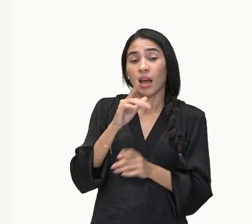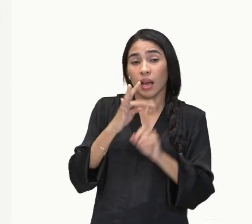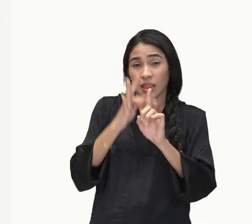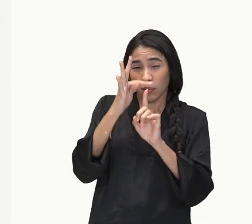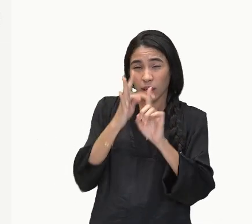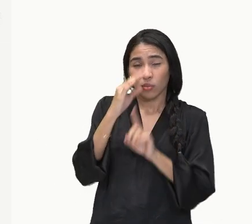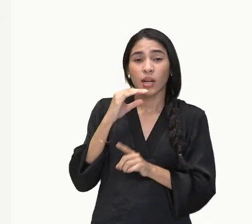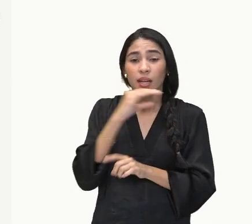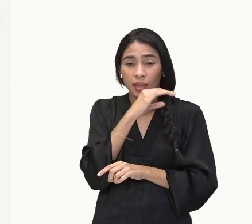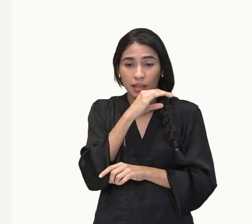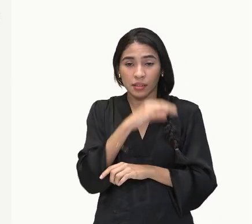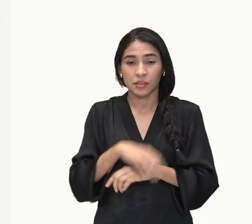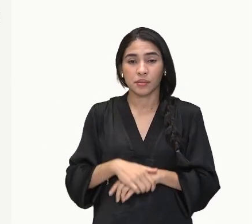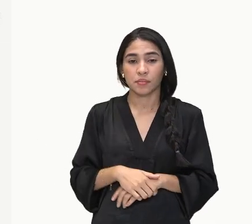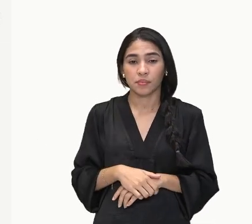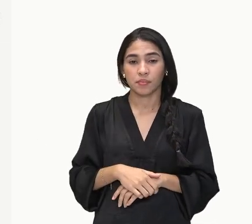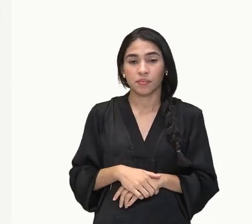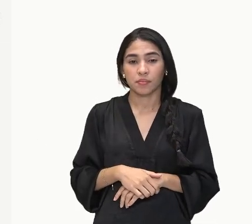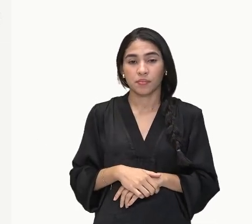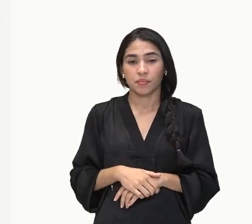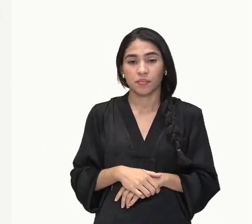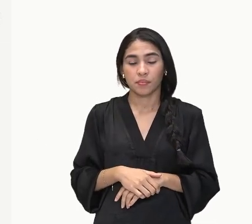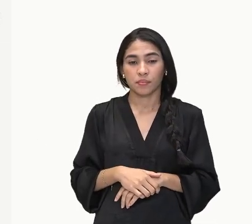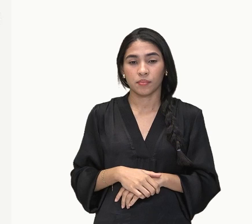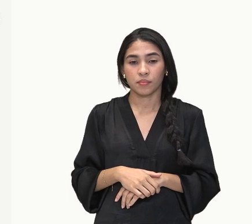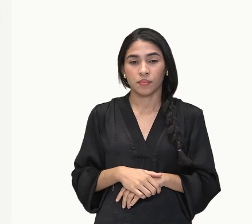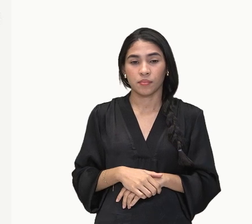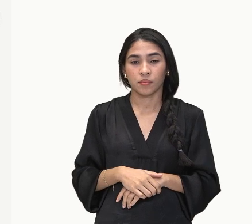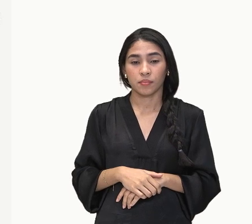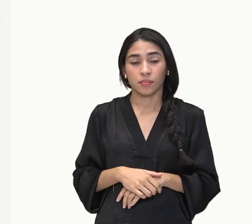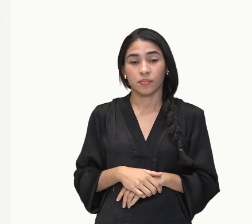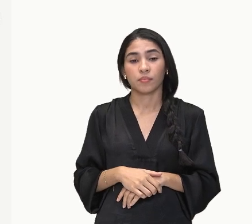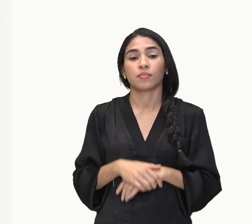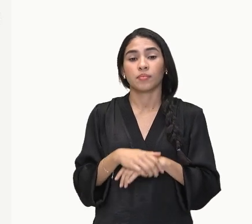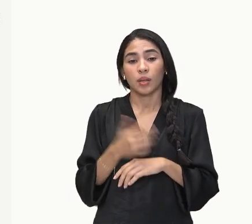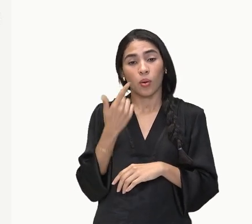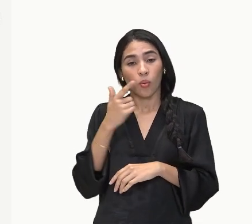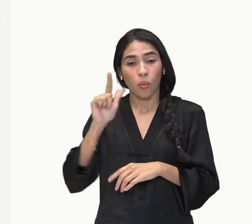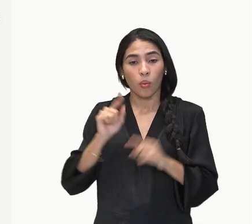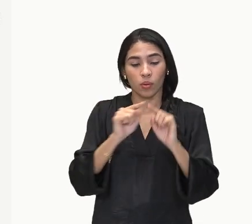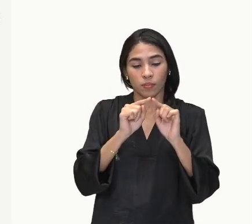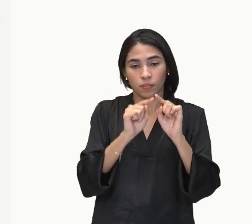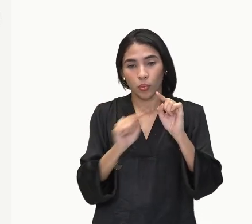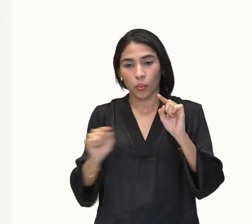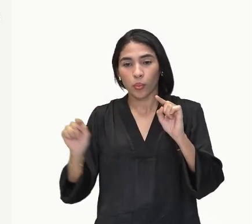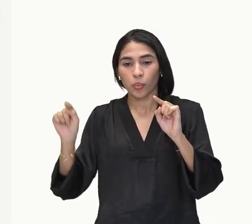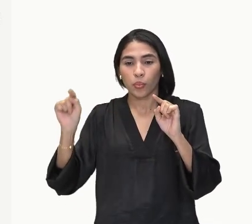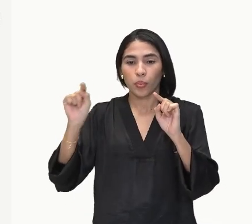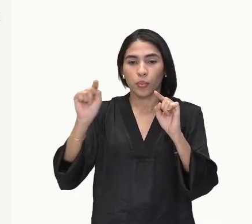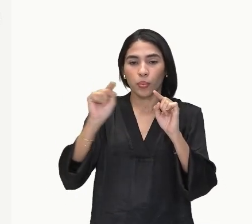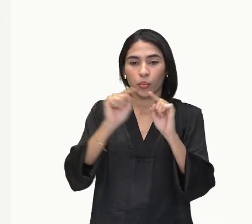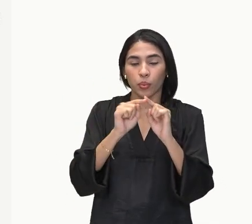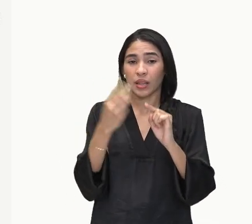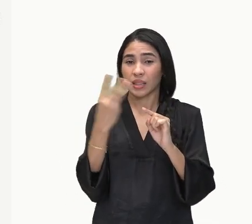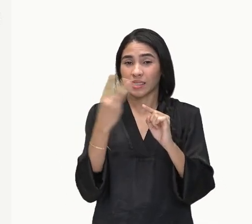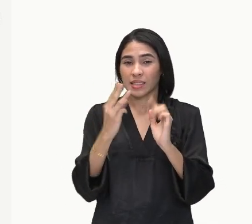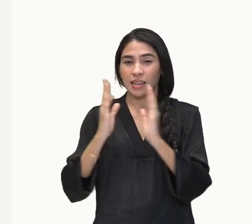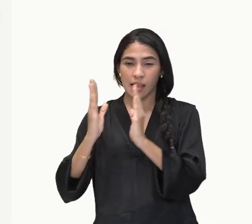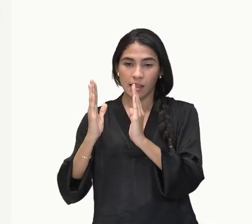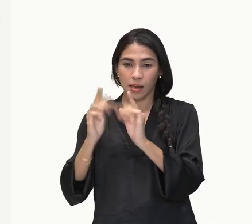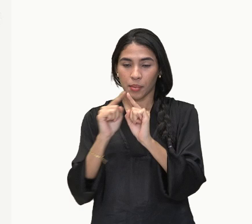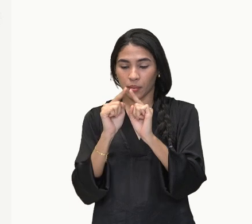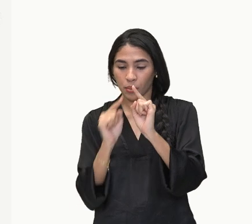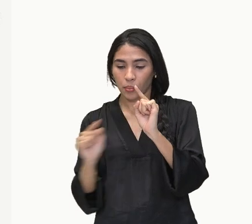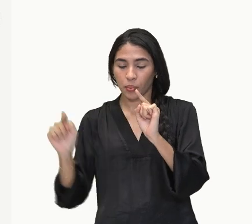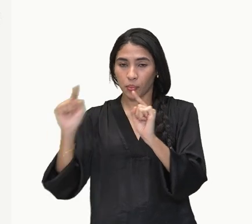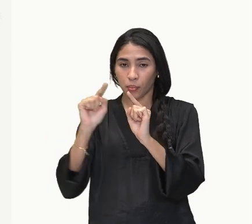calor que vem aqui para a turbina. Uma outra parte, ela passa para essa terceira fase aqui que a gente observa da